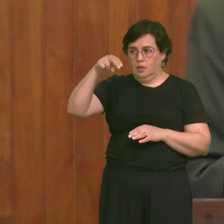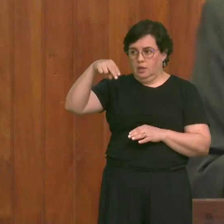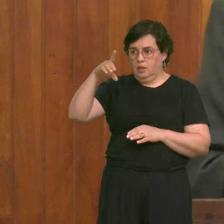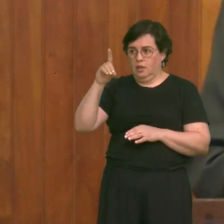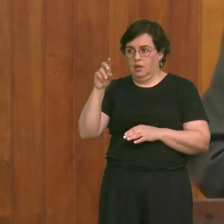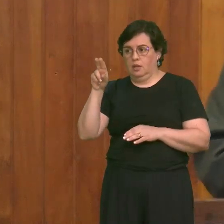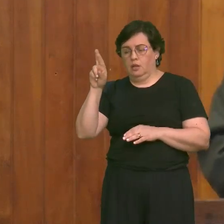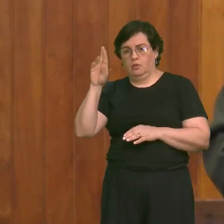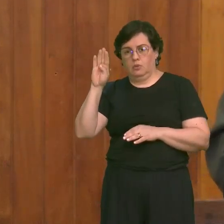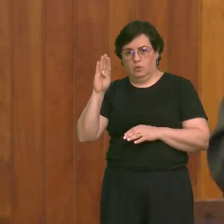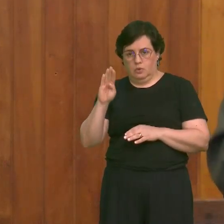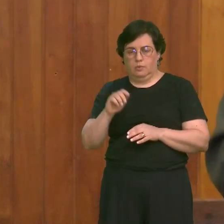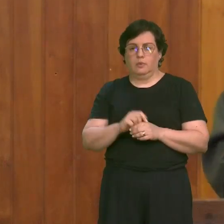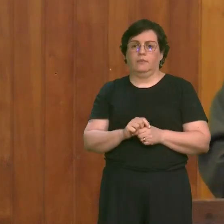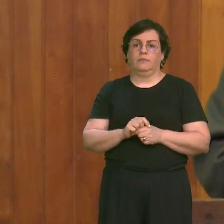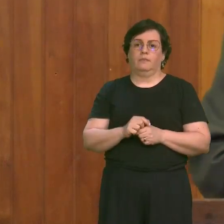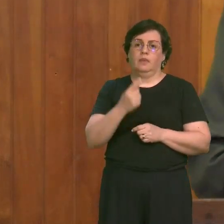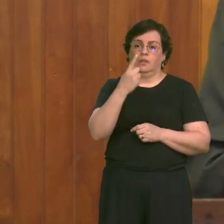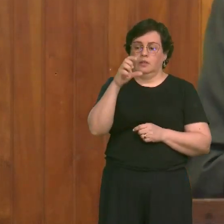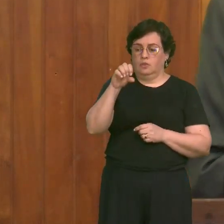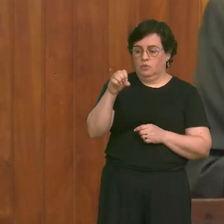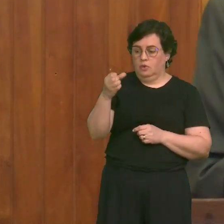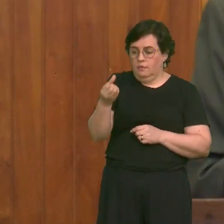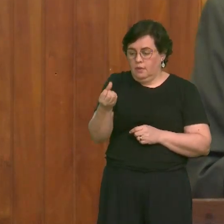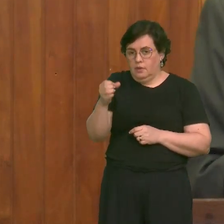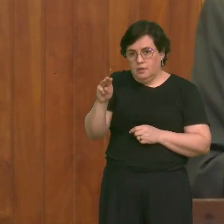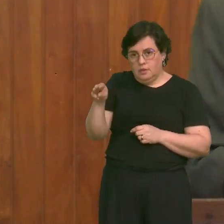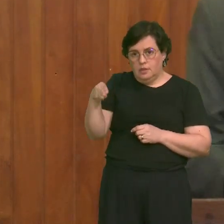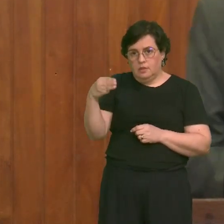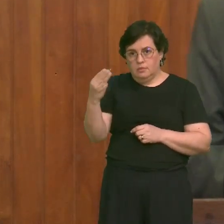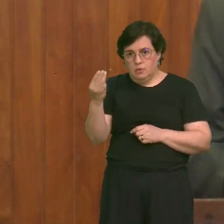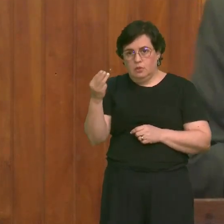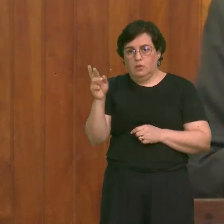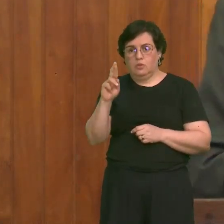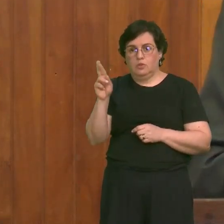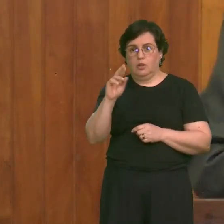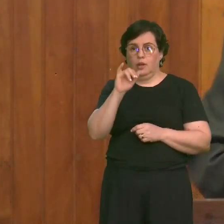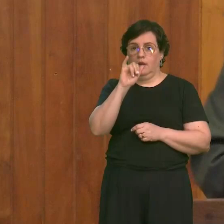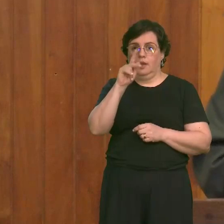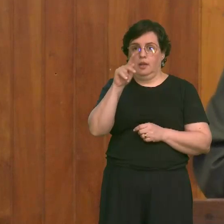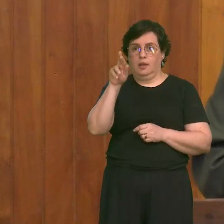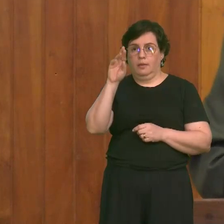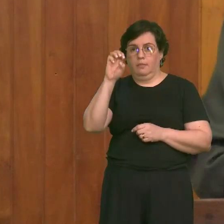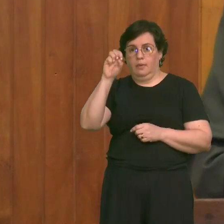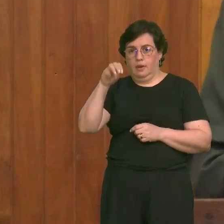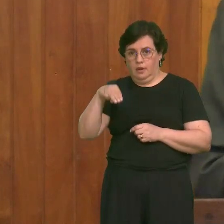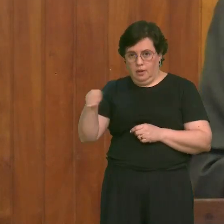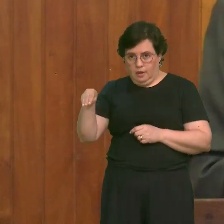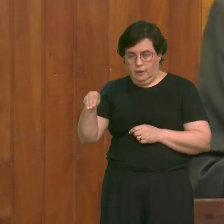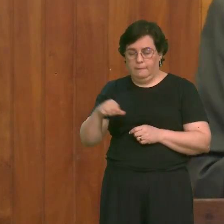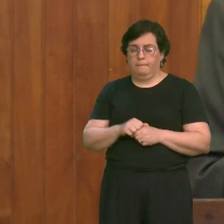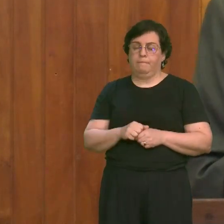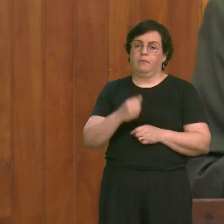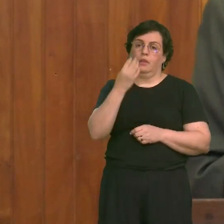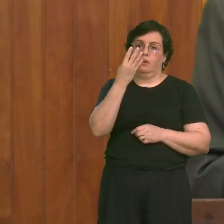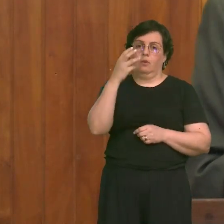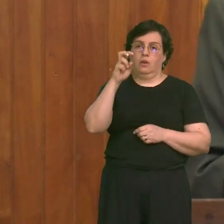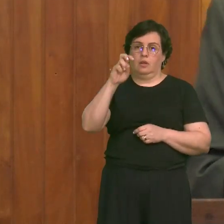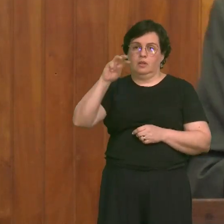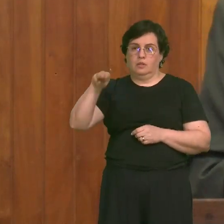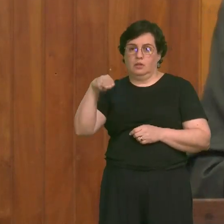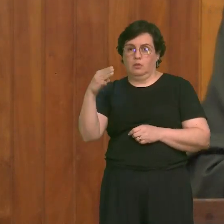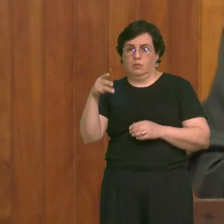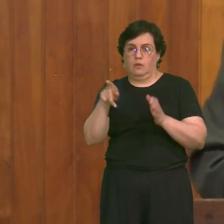tá incluído 196 milhões de reais que é o orçamento está 45 milhões